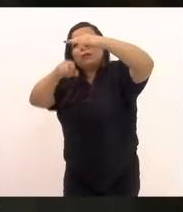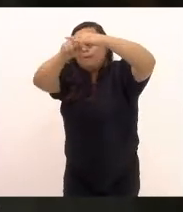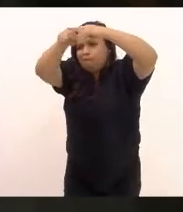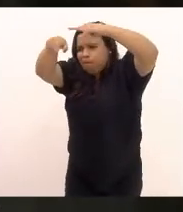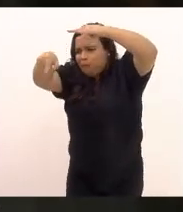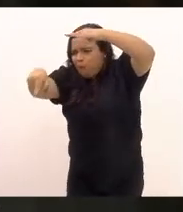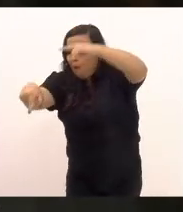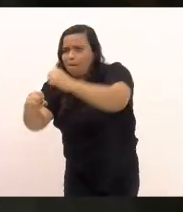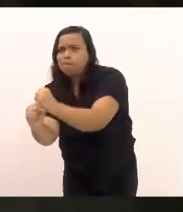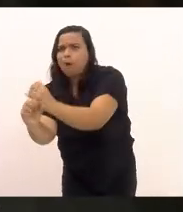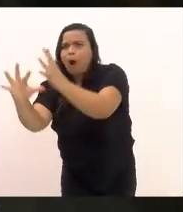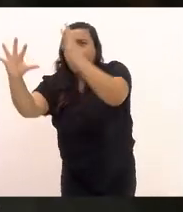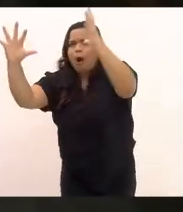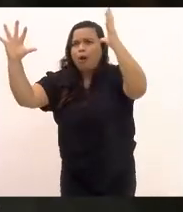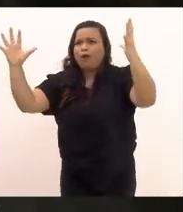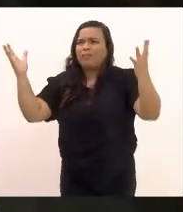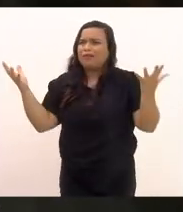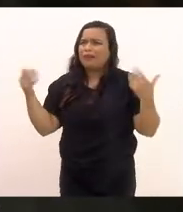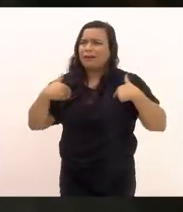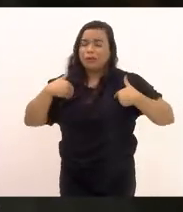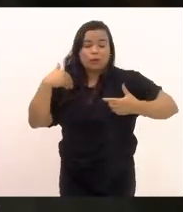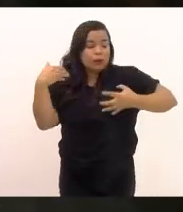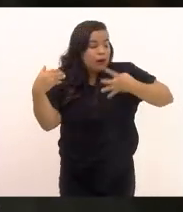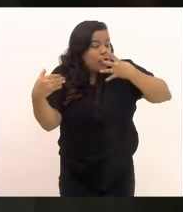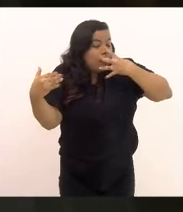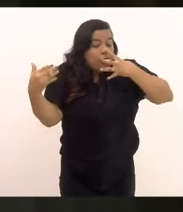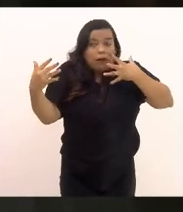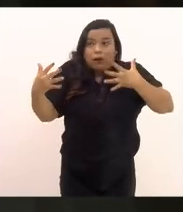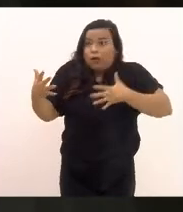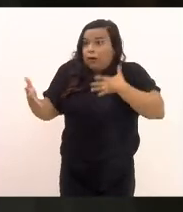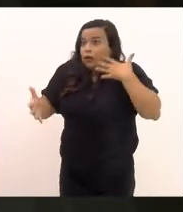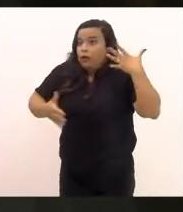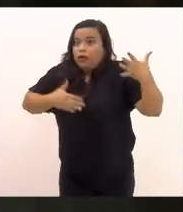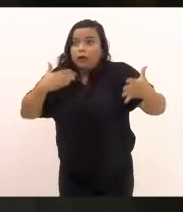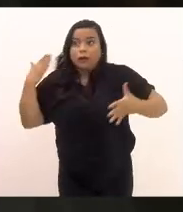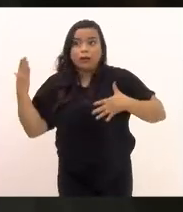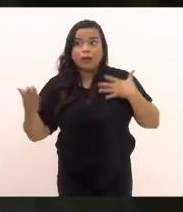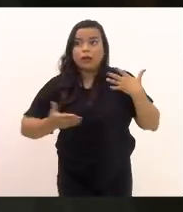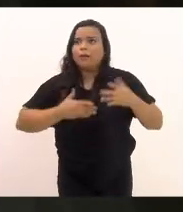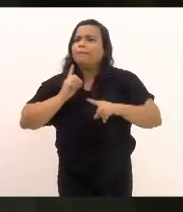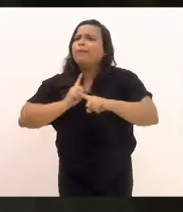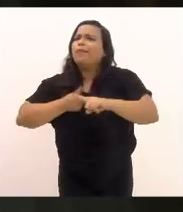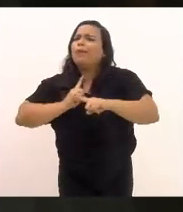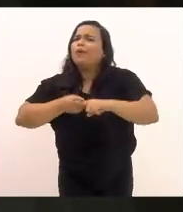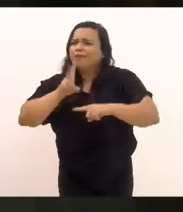Então, eu fiquei chocado, porque haverá destruição